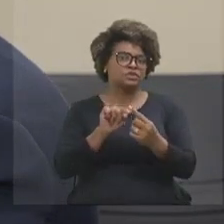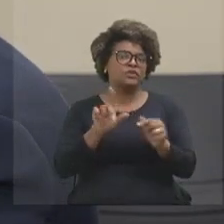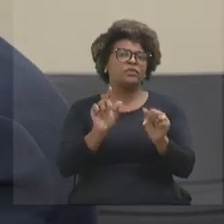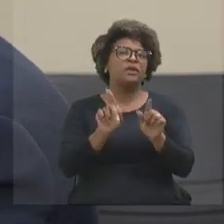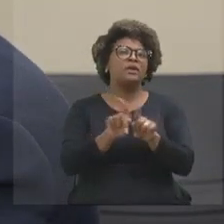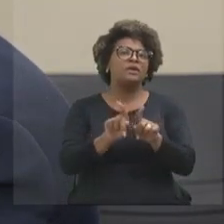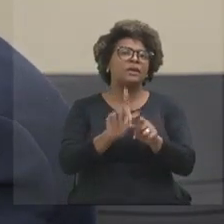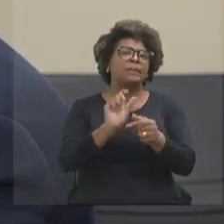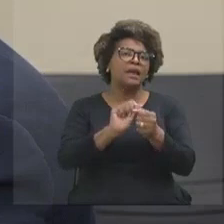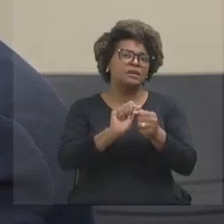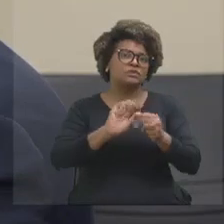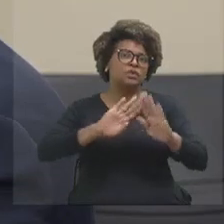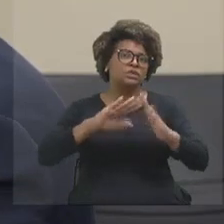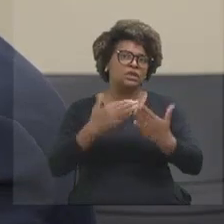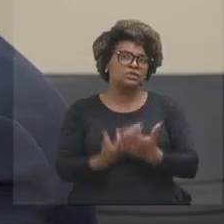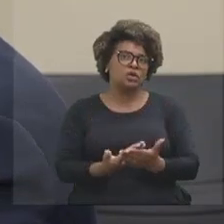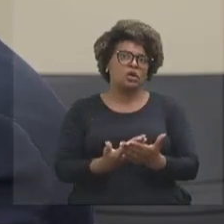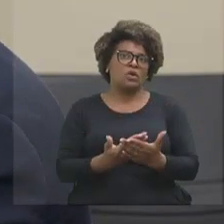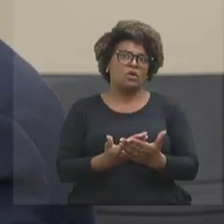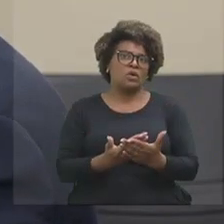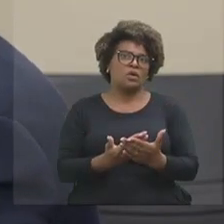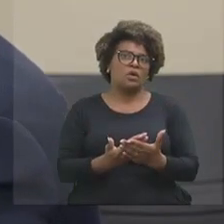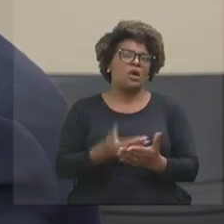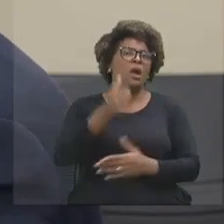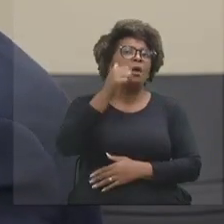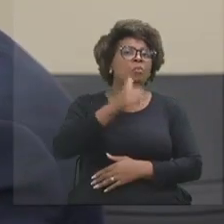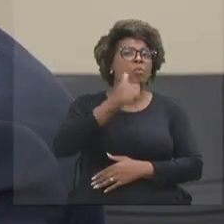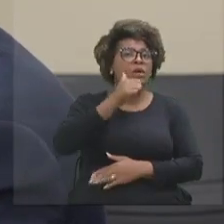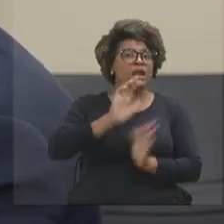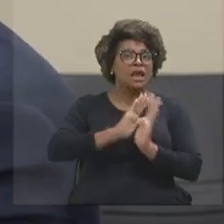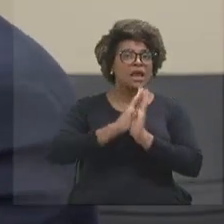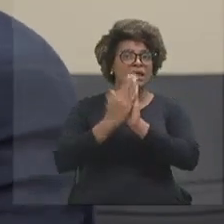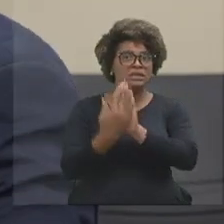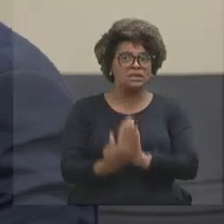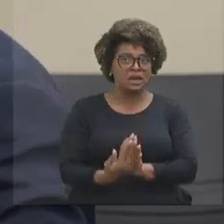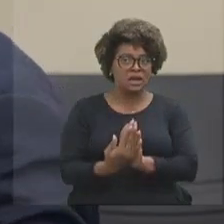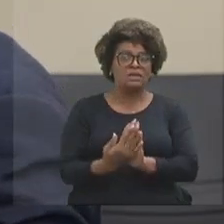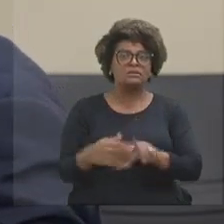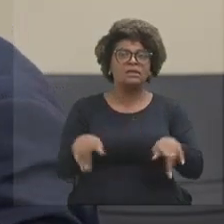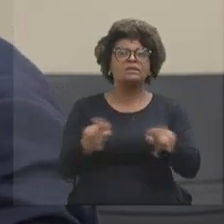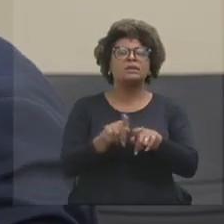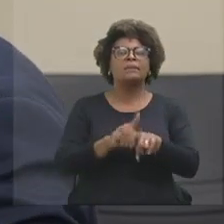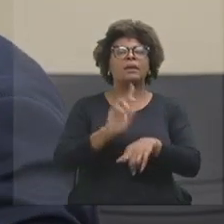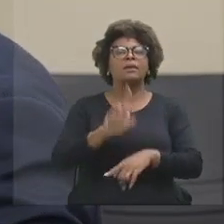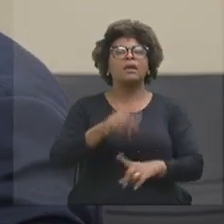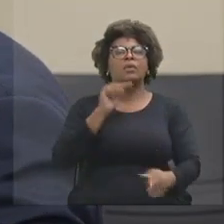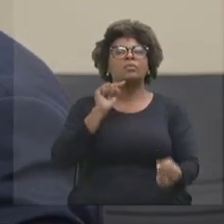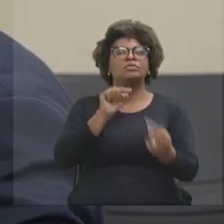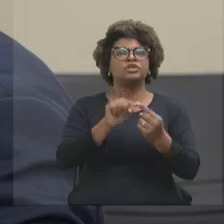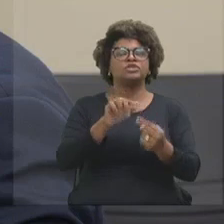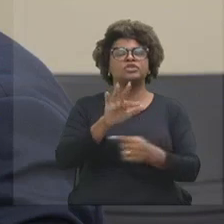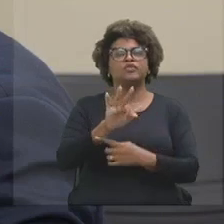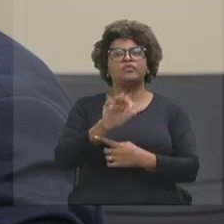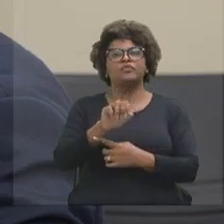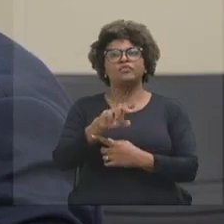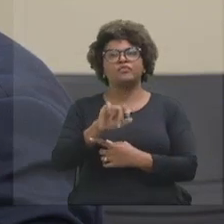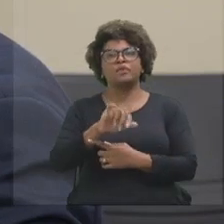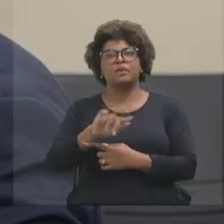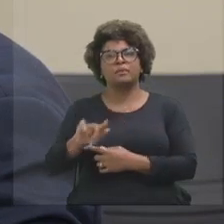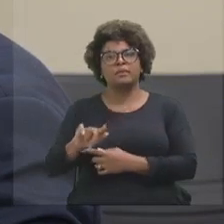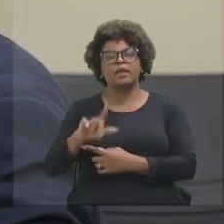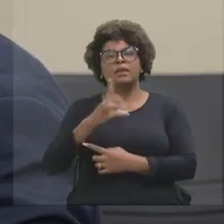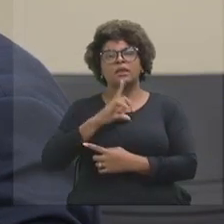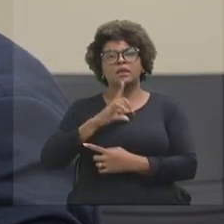da escola são fundamentais mulheres trans foi presidente da Cemig quando nós habilitamos o ambulatório trans o João Paulo II tem muito